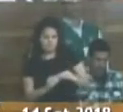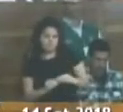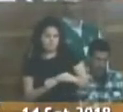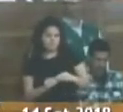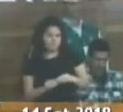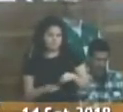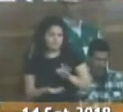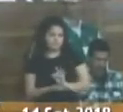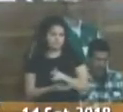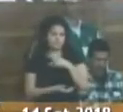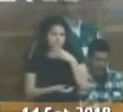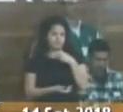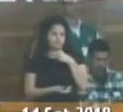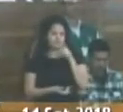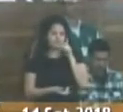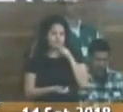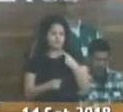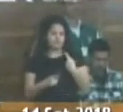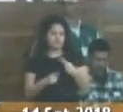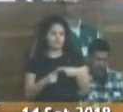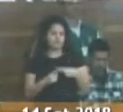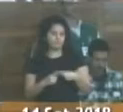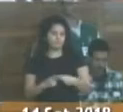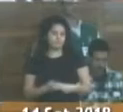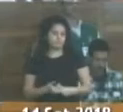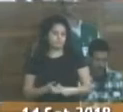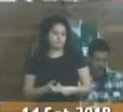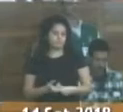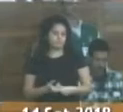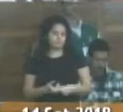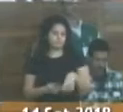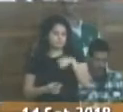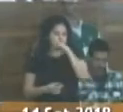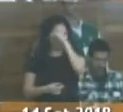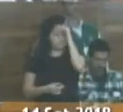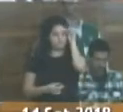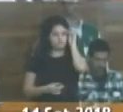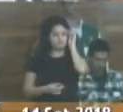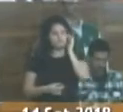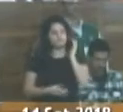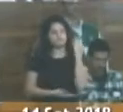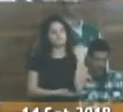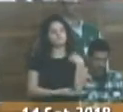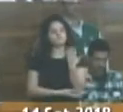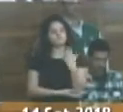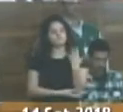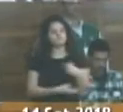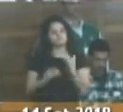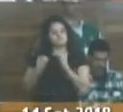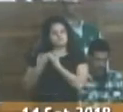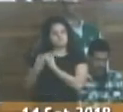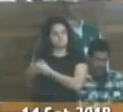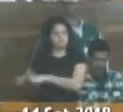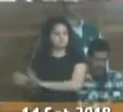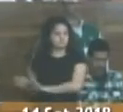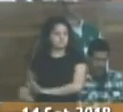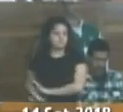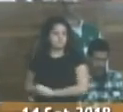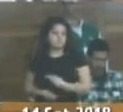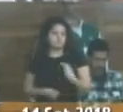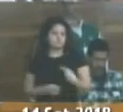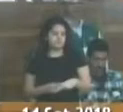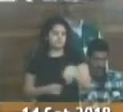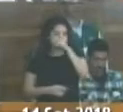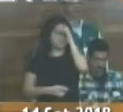por descaso de algumas pessoas do meio ambiente ou do poder público, não sei de onde, porque